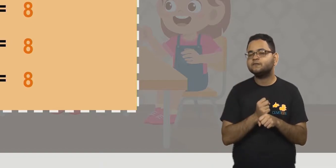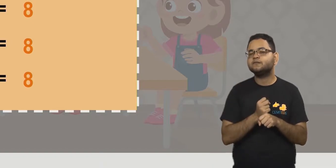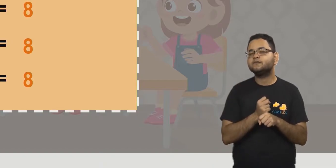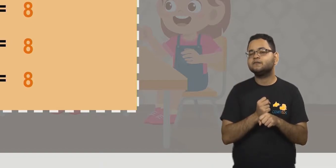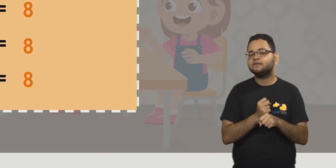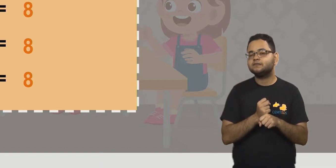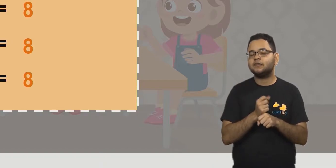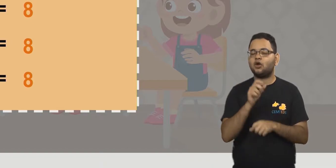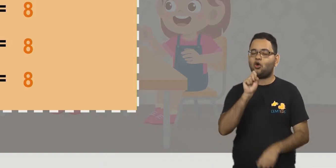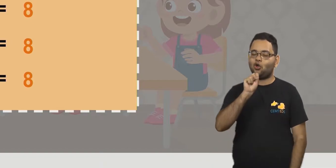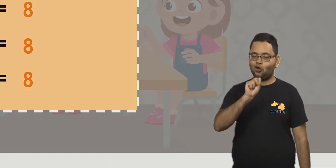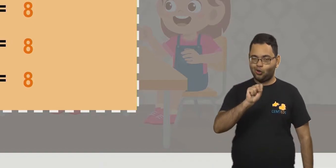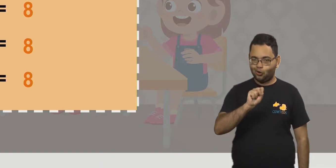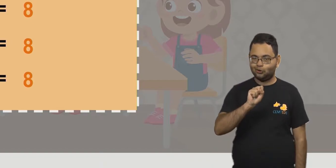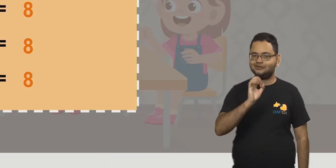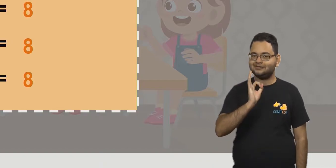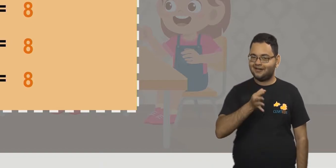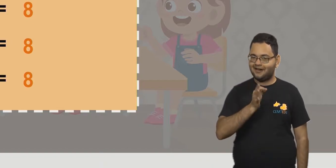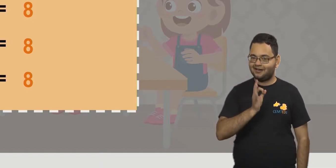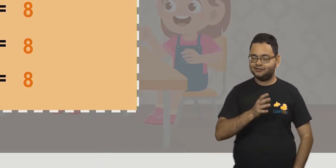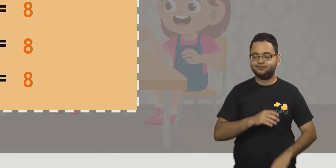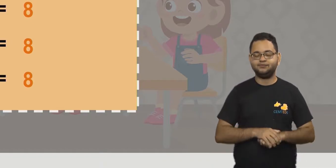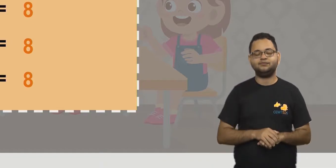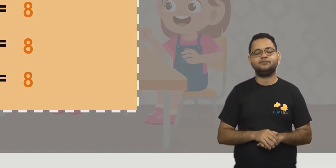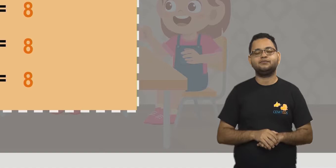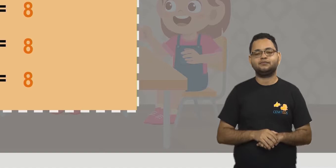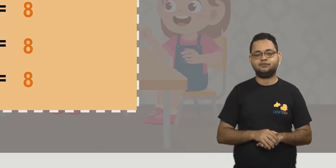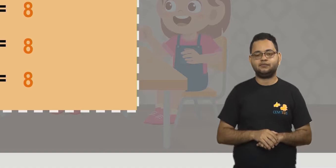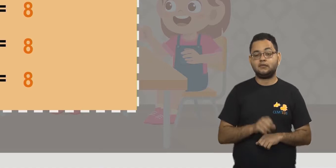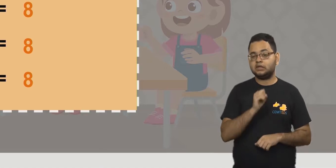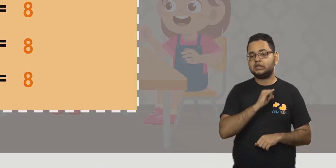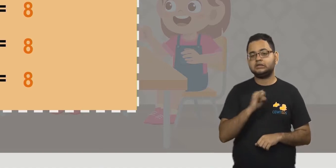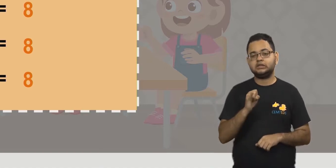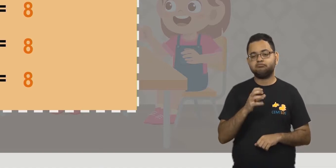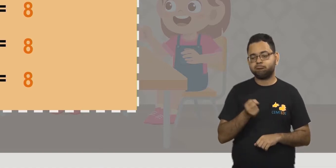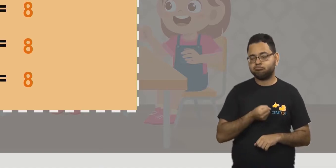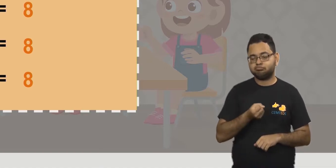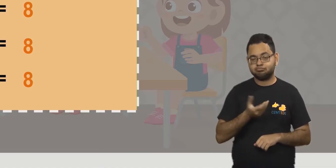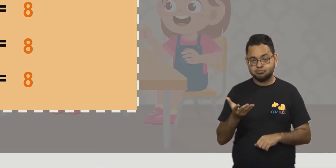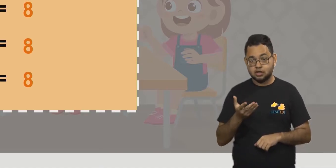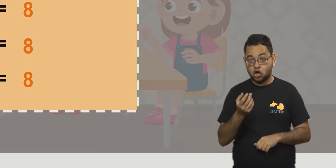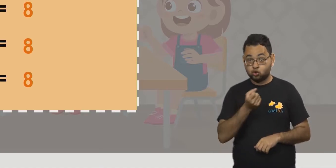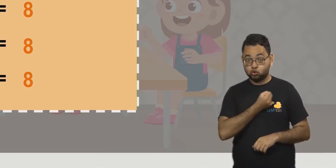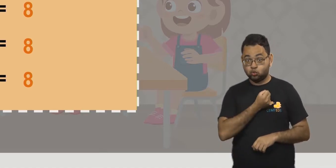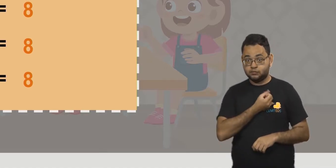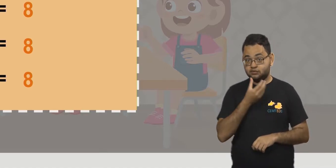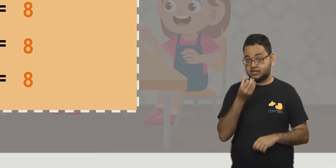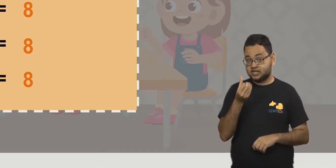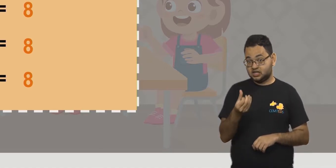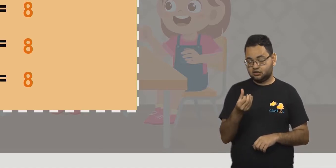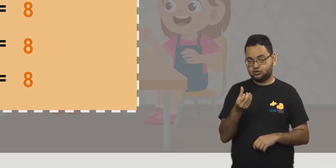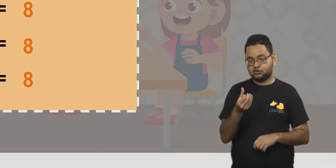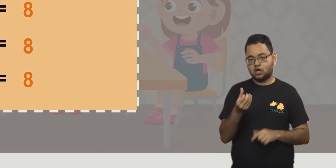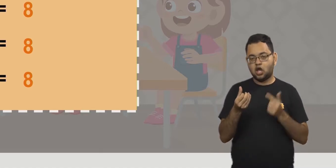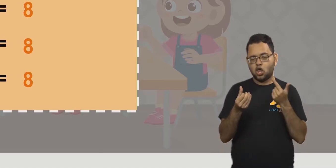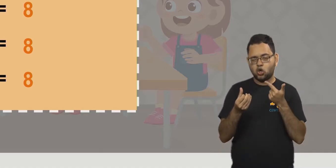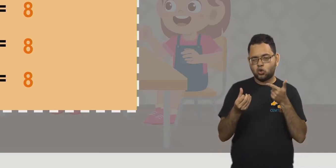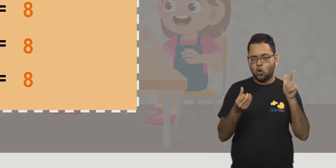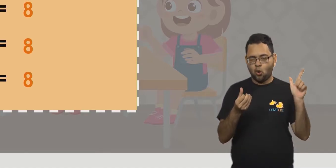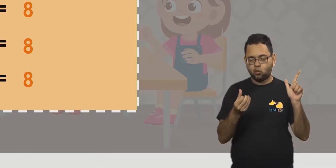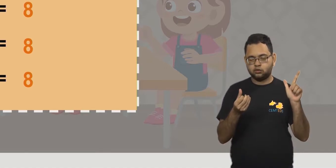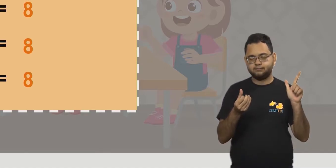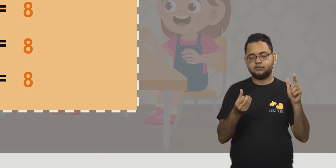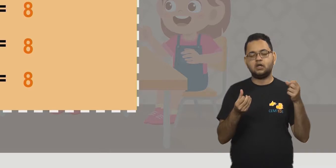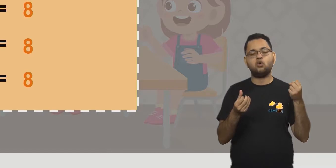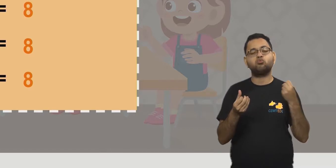dois nós temos o número 8 e se eu jogar um dado e ele caiu número